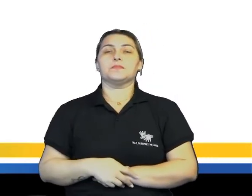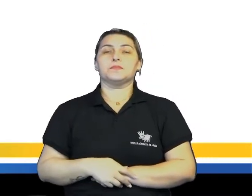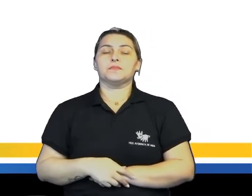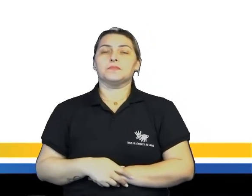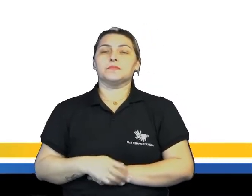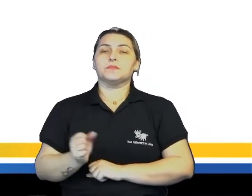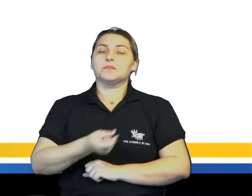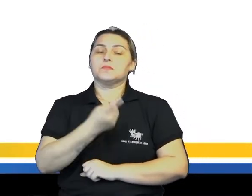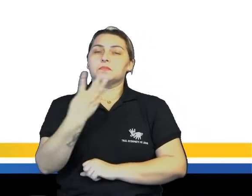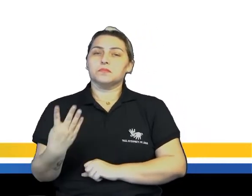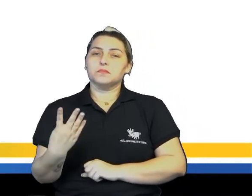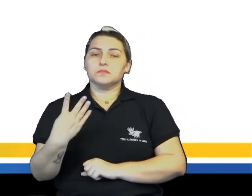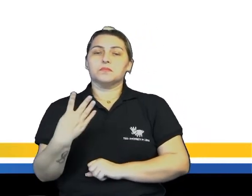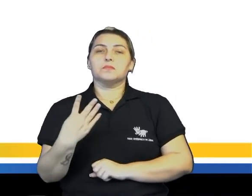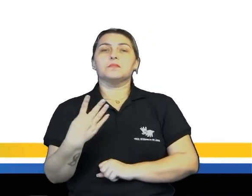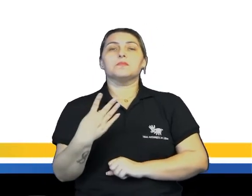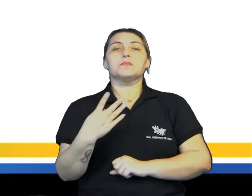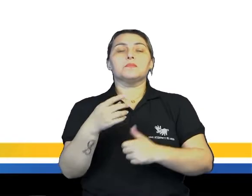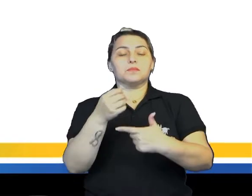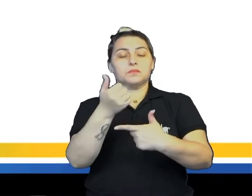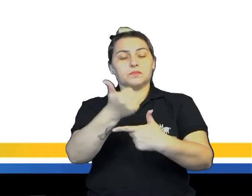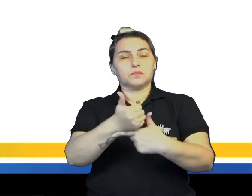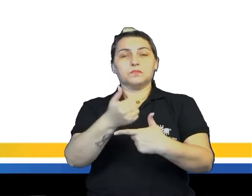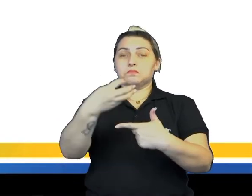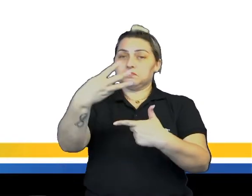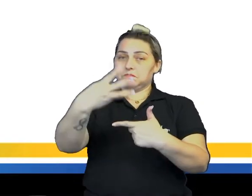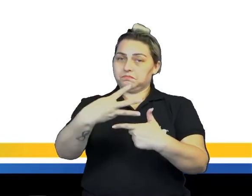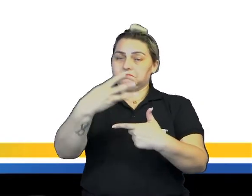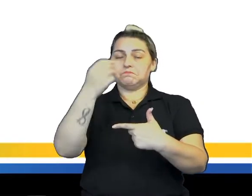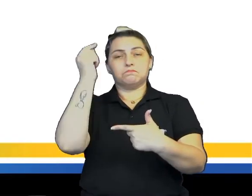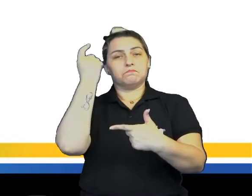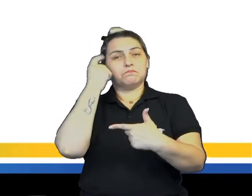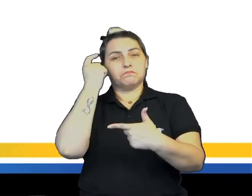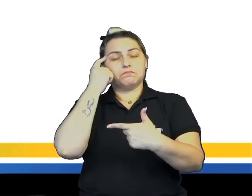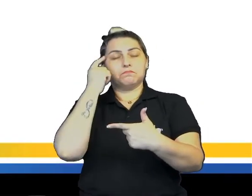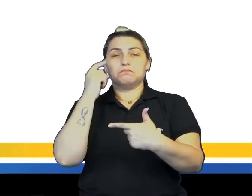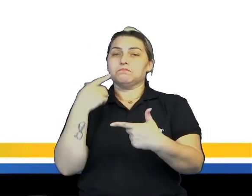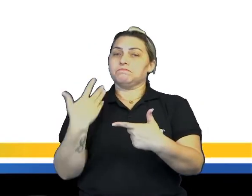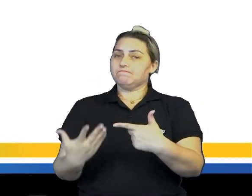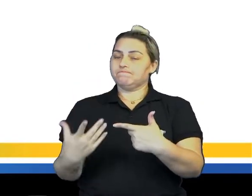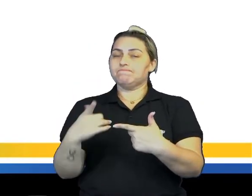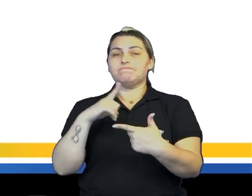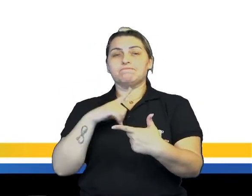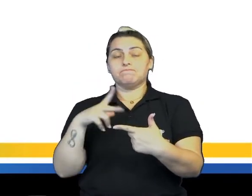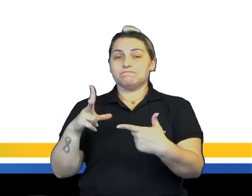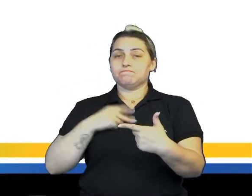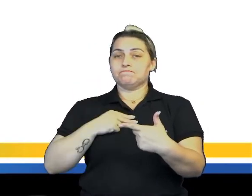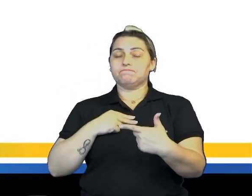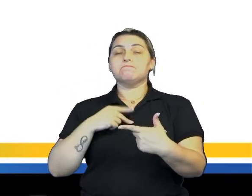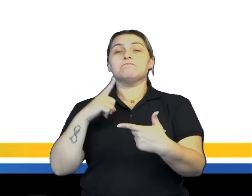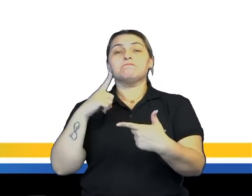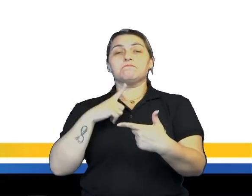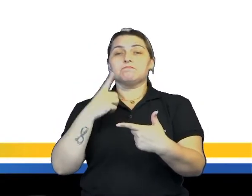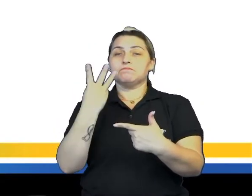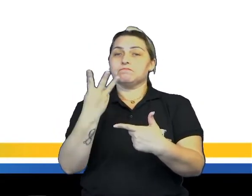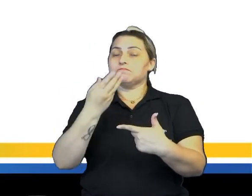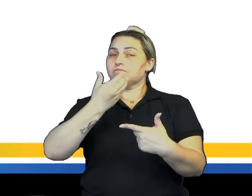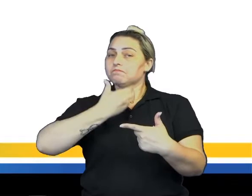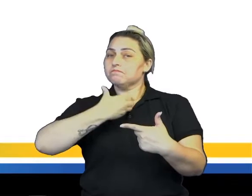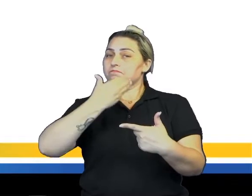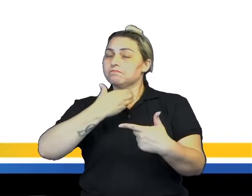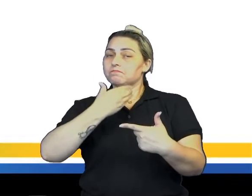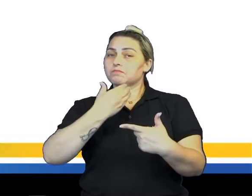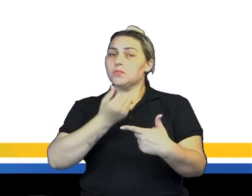Quais são os seus divisores? O 3 nós podemos pensar assim, nossa, eu tenho 3 maçãs.